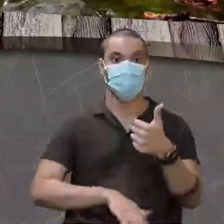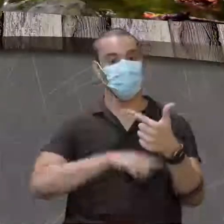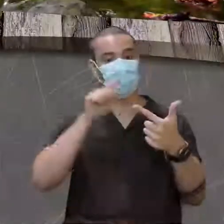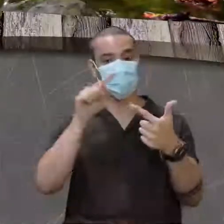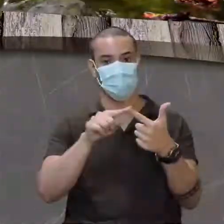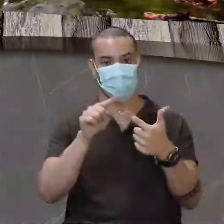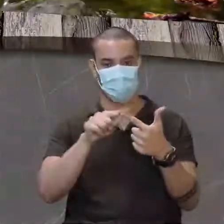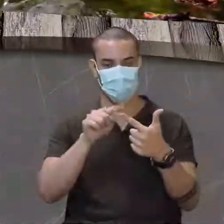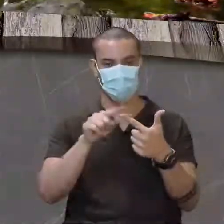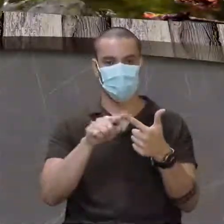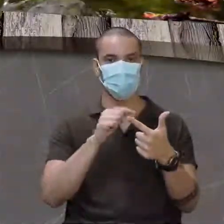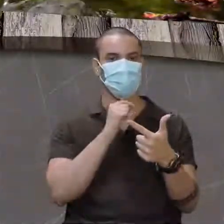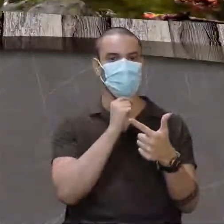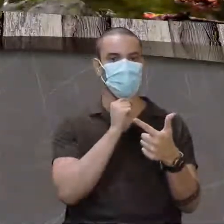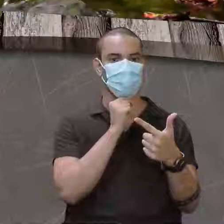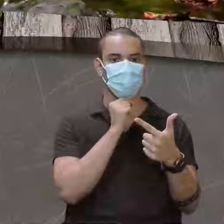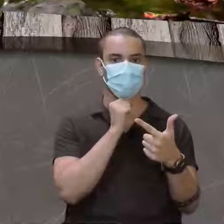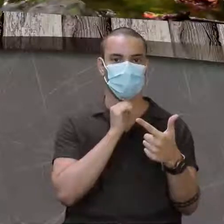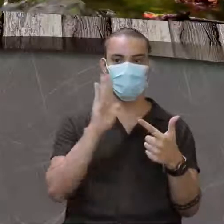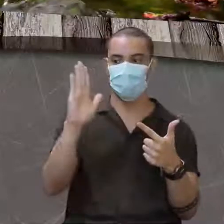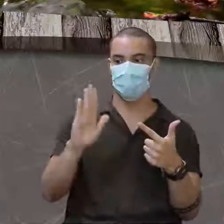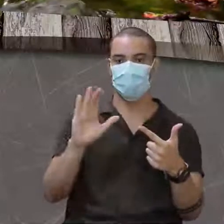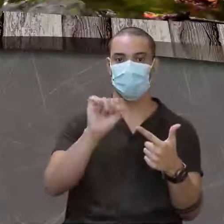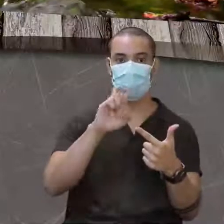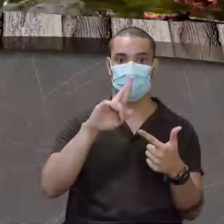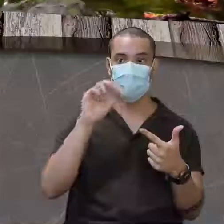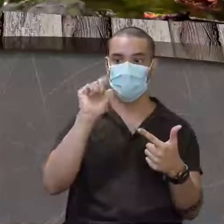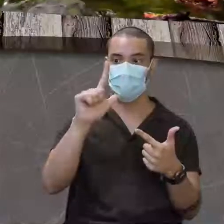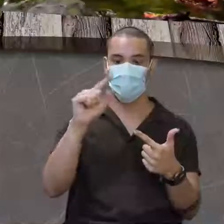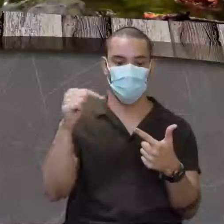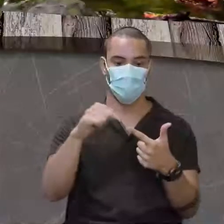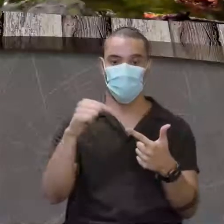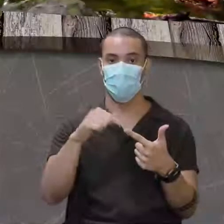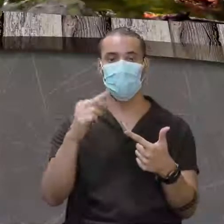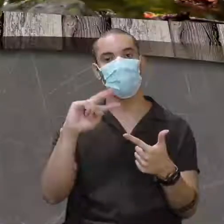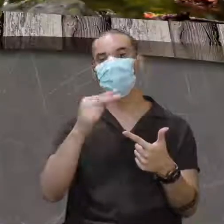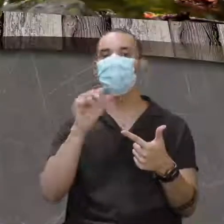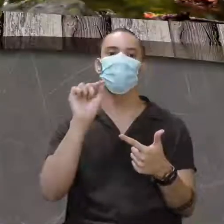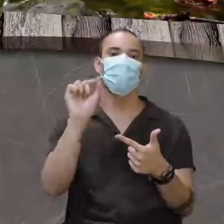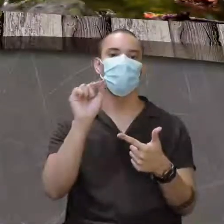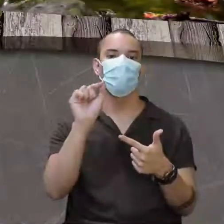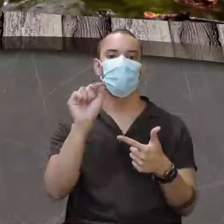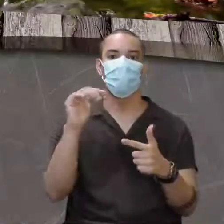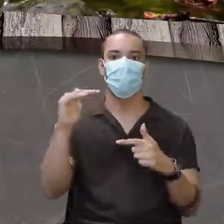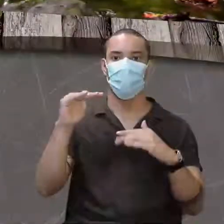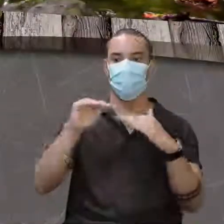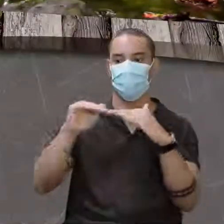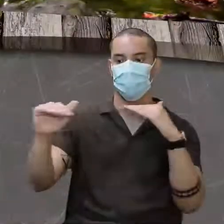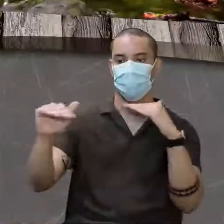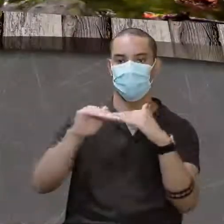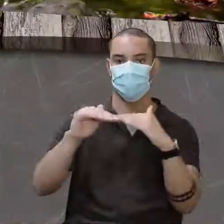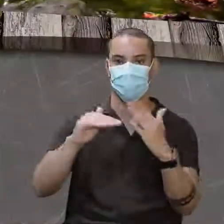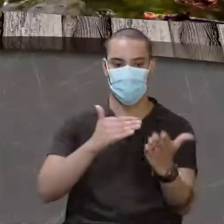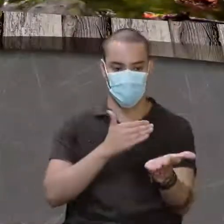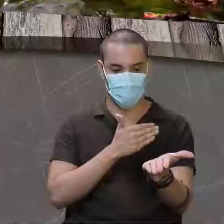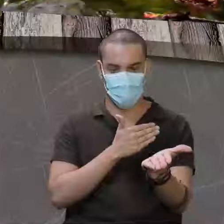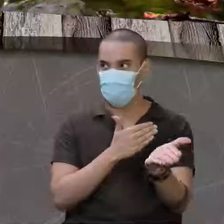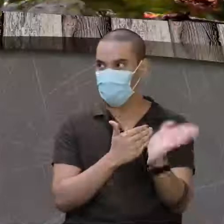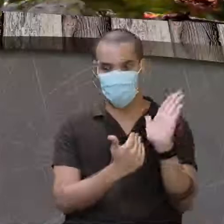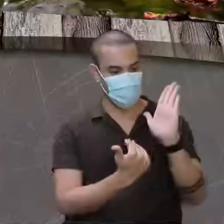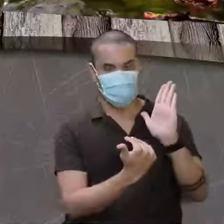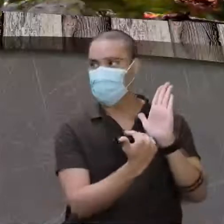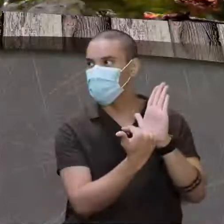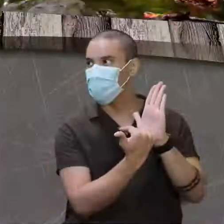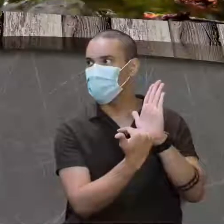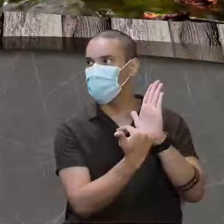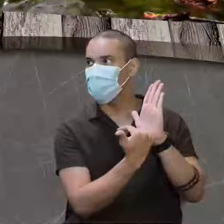gente tem a fase seral. Essa fase seral é uma fase intermediária, é como se fosse uma ponte.